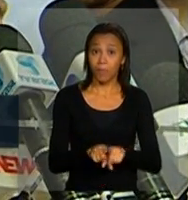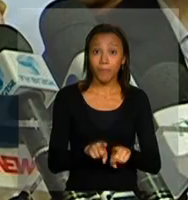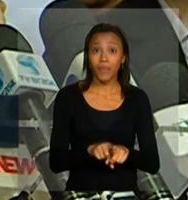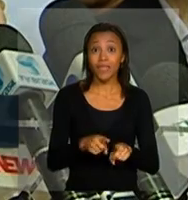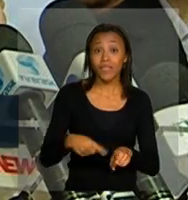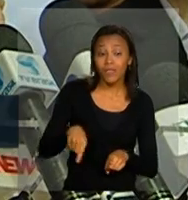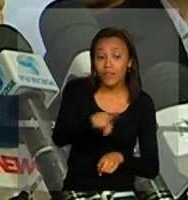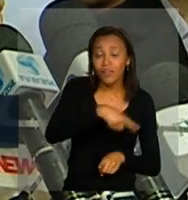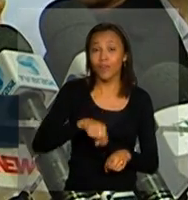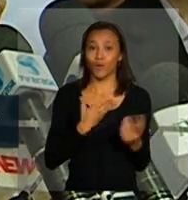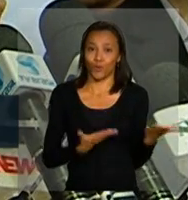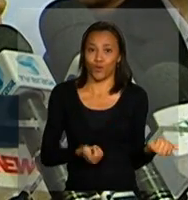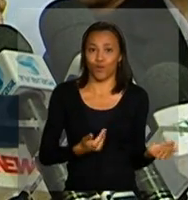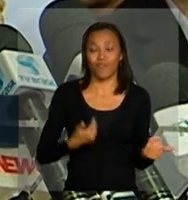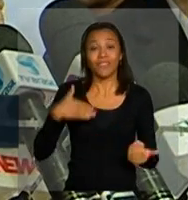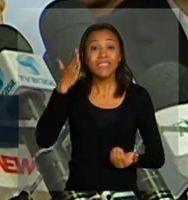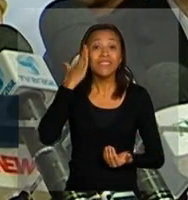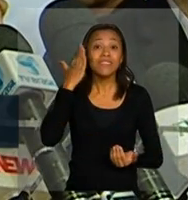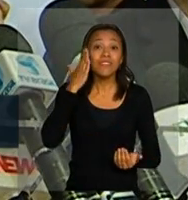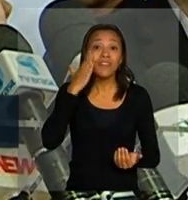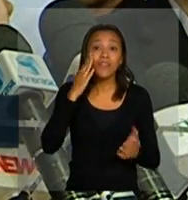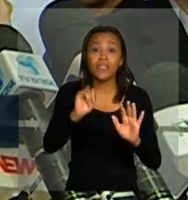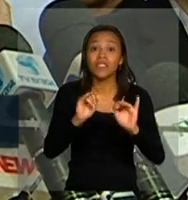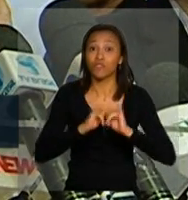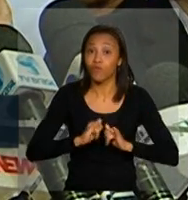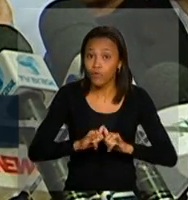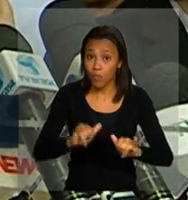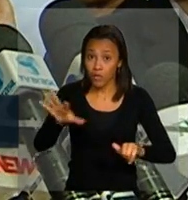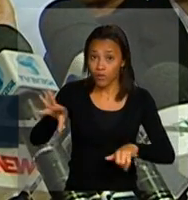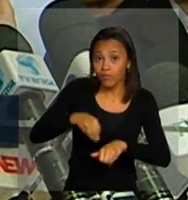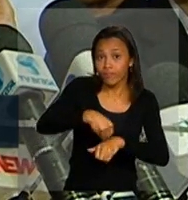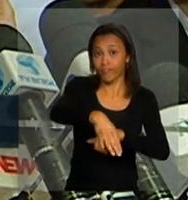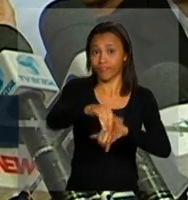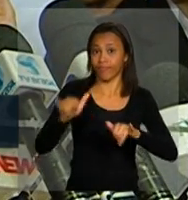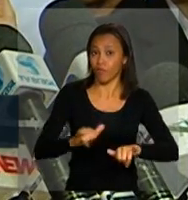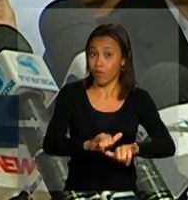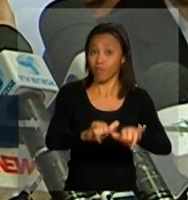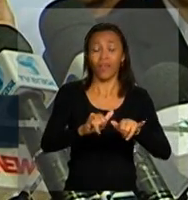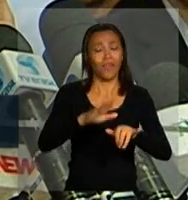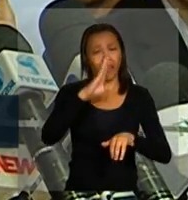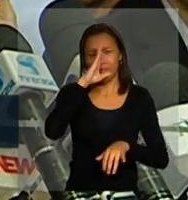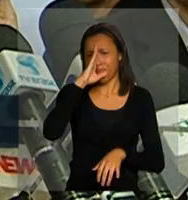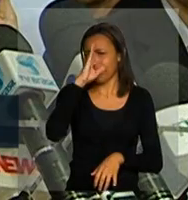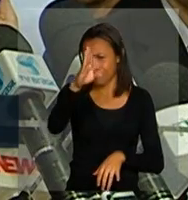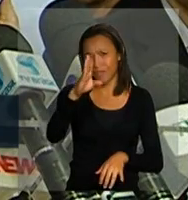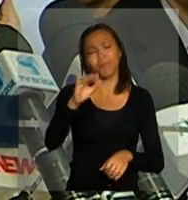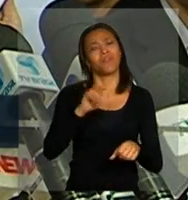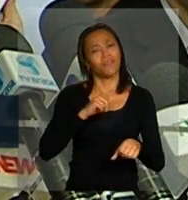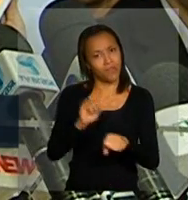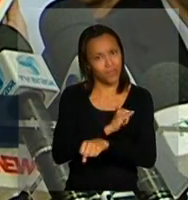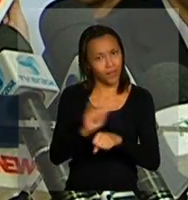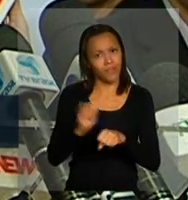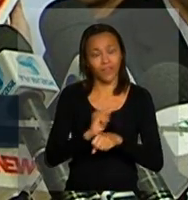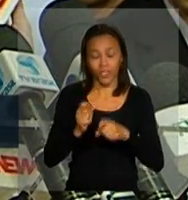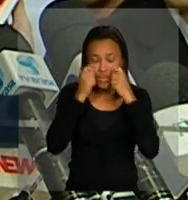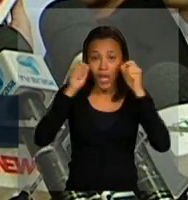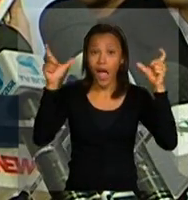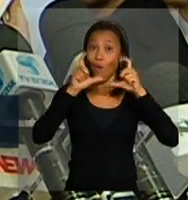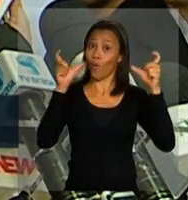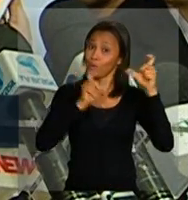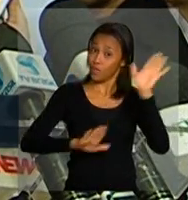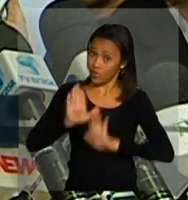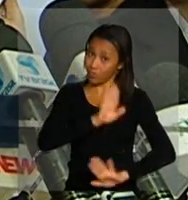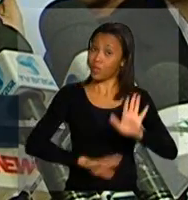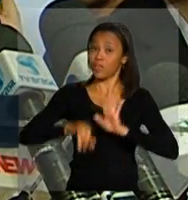que os jovens entendam as informações que estão sendo repassadas, é fundamental termos ações que despertem a atitude da prevenção. Por